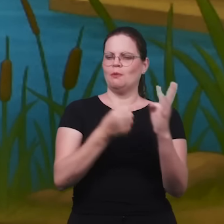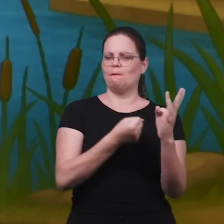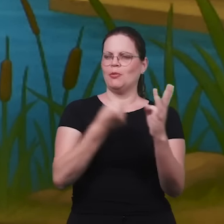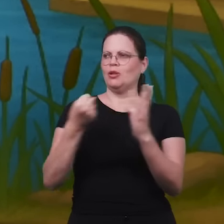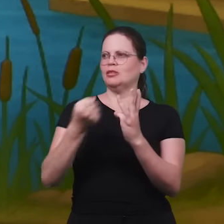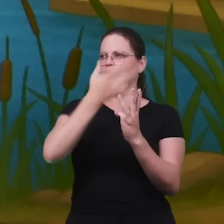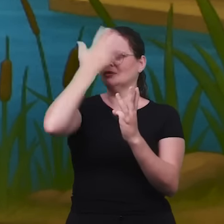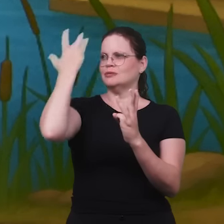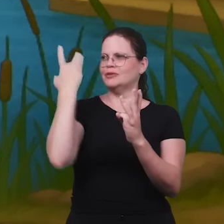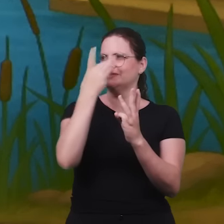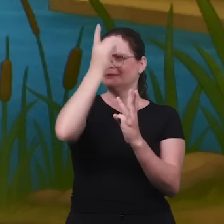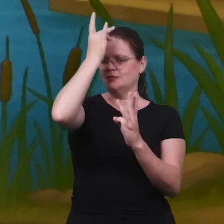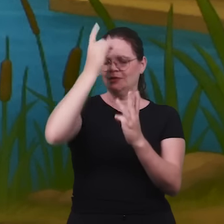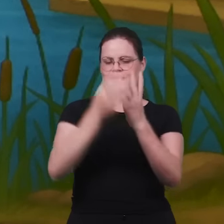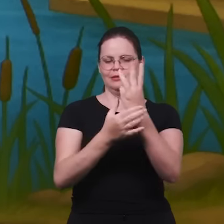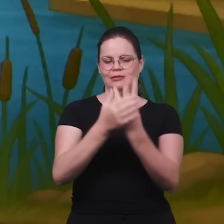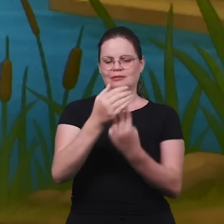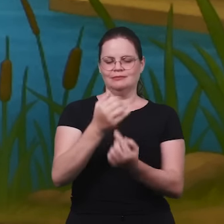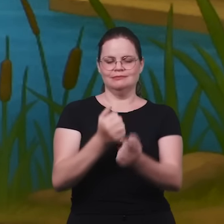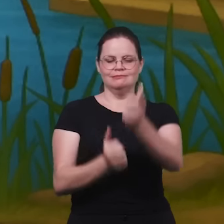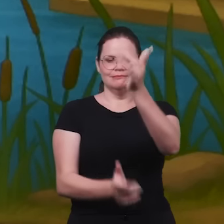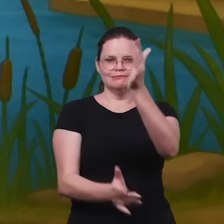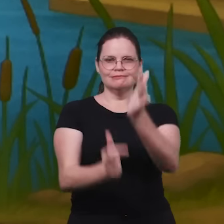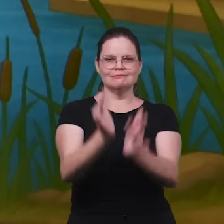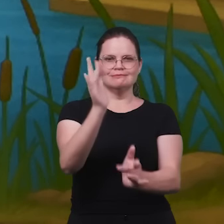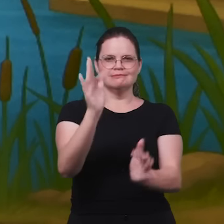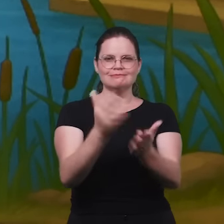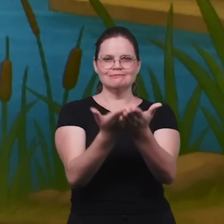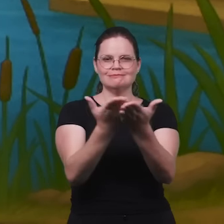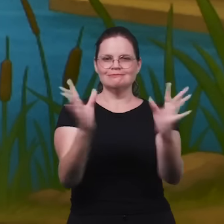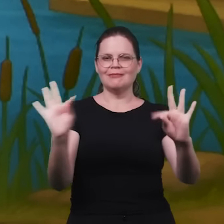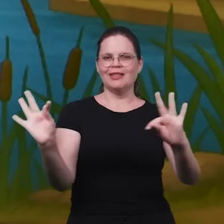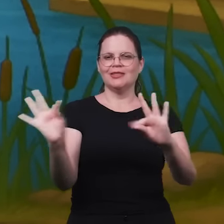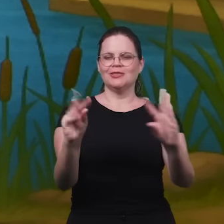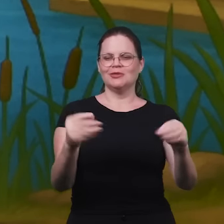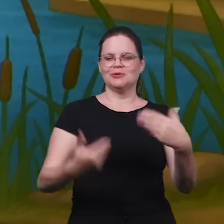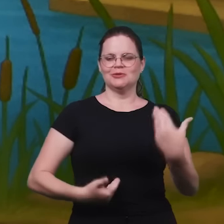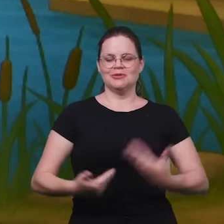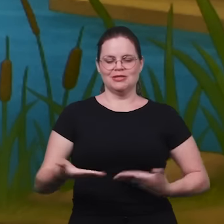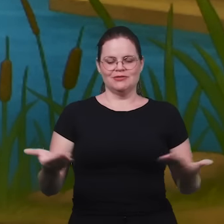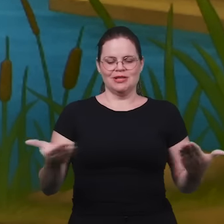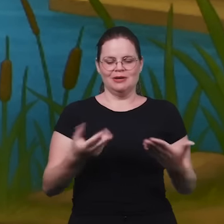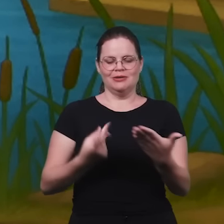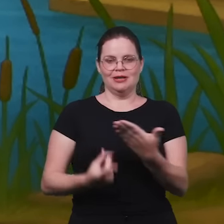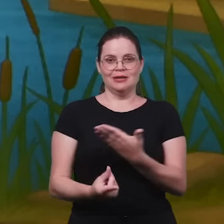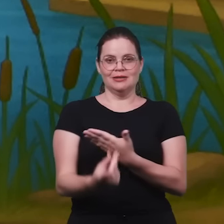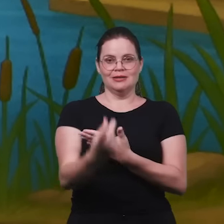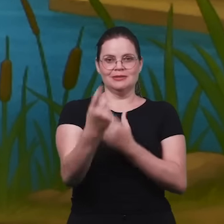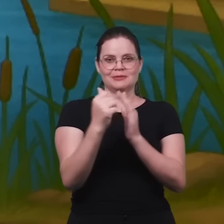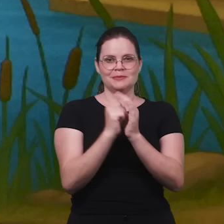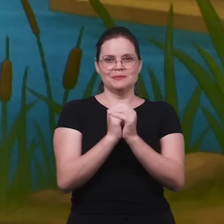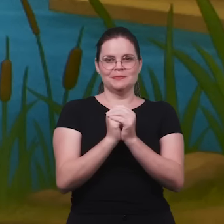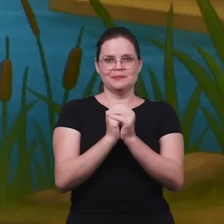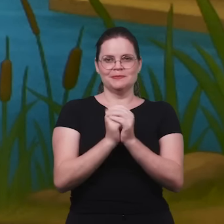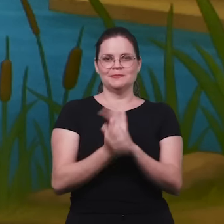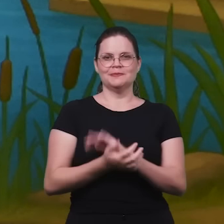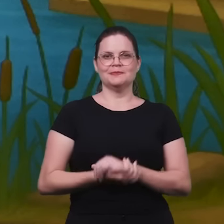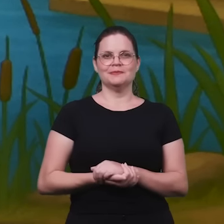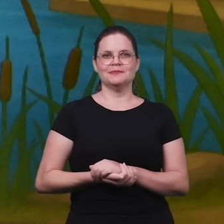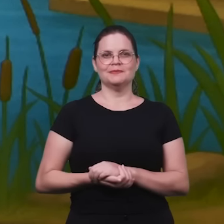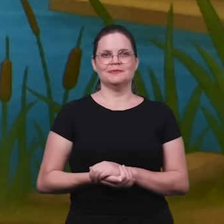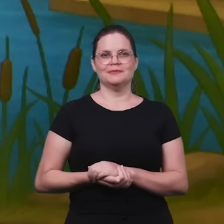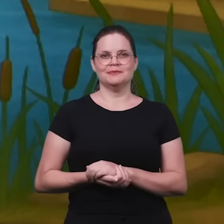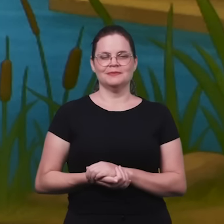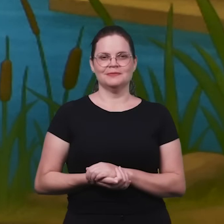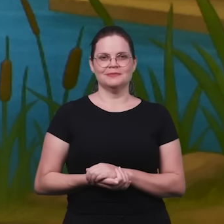o poder do Espírito Santo do Senhor estejam convosco, amados irmãos, agora e para todo sempre. Amém.